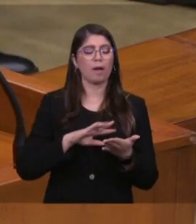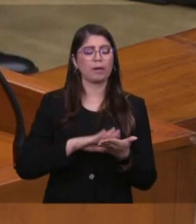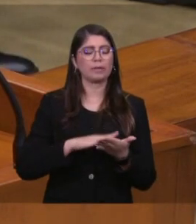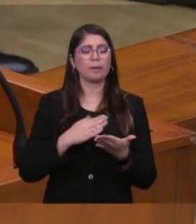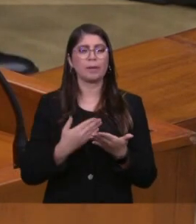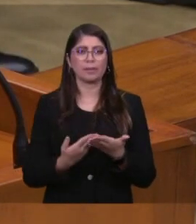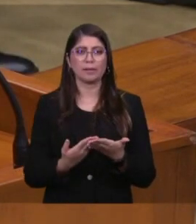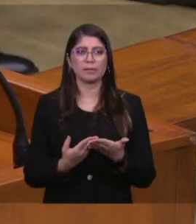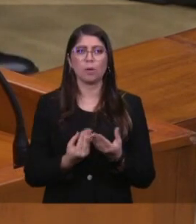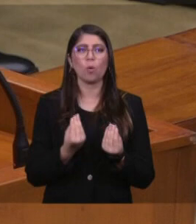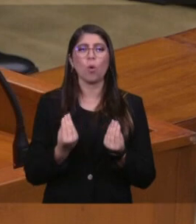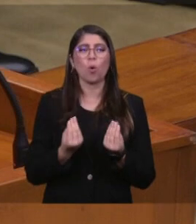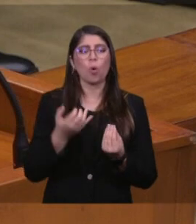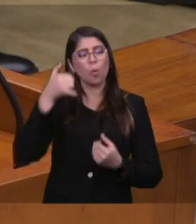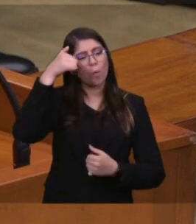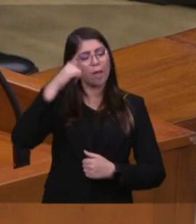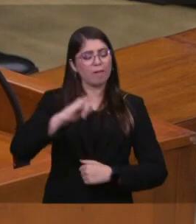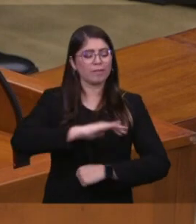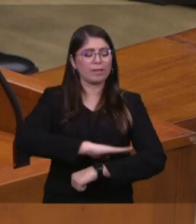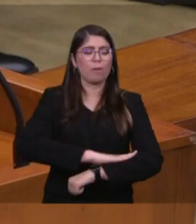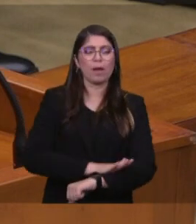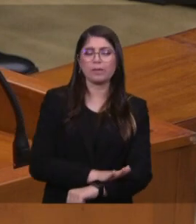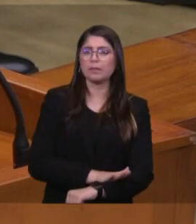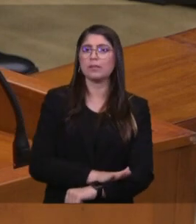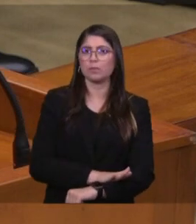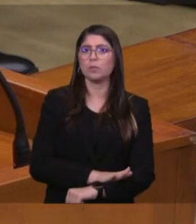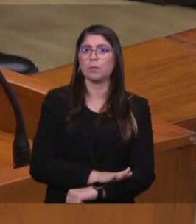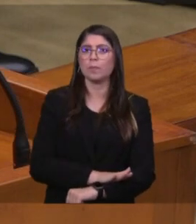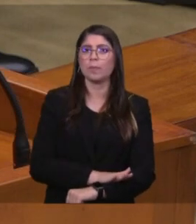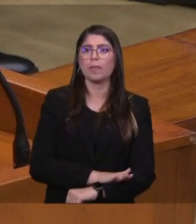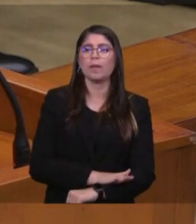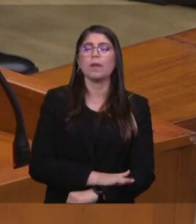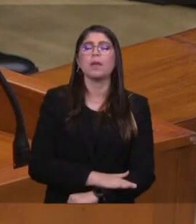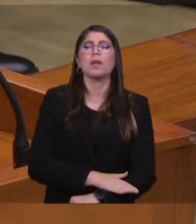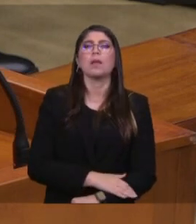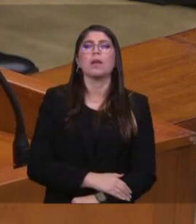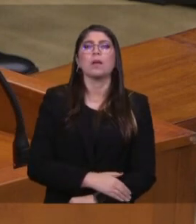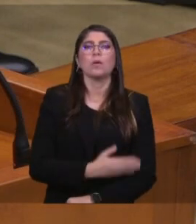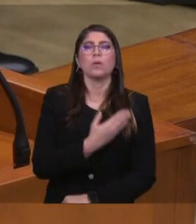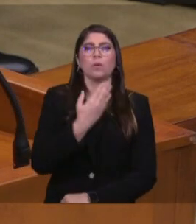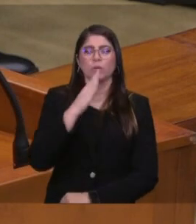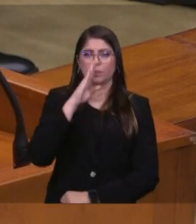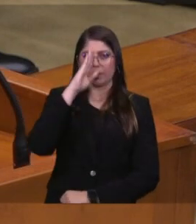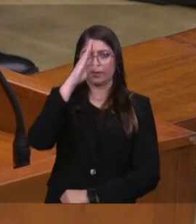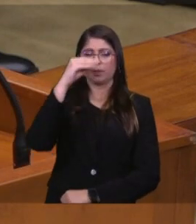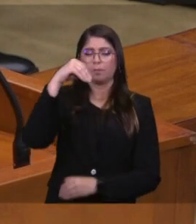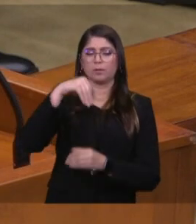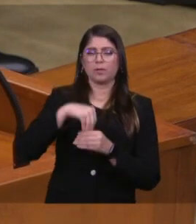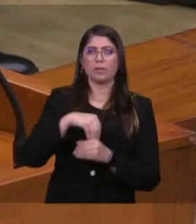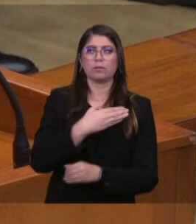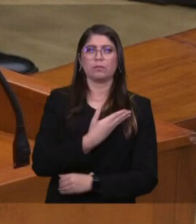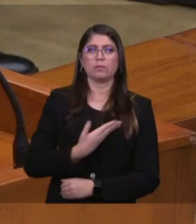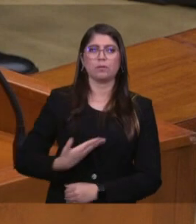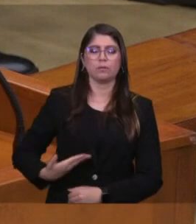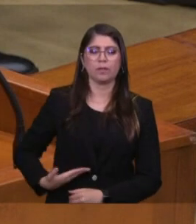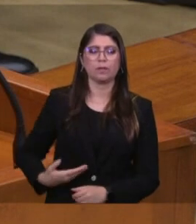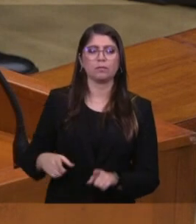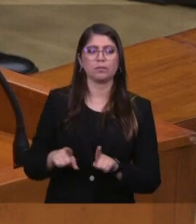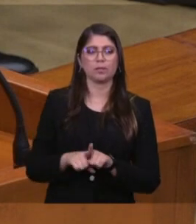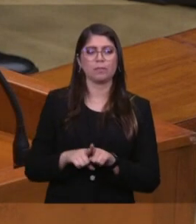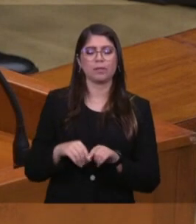constitucional antirracista, capaz de efetizar os objetivos da República e o paradigma pluralista instituído